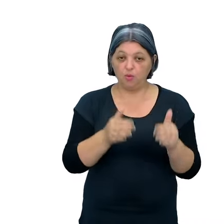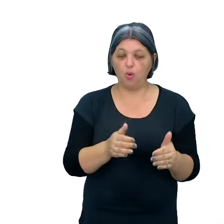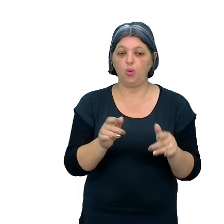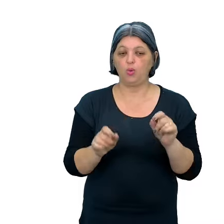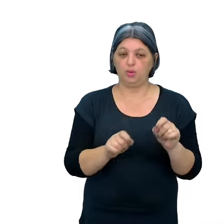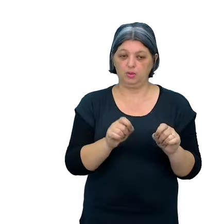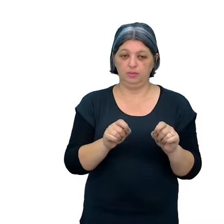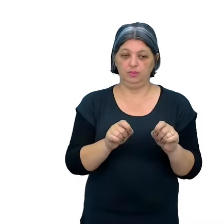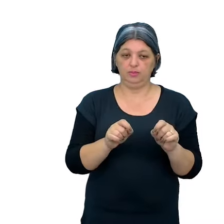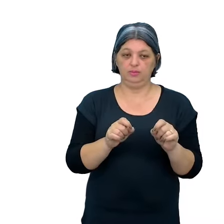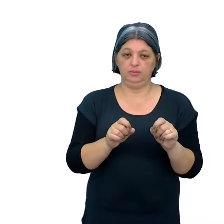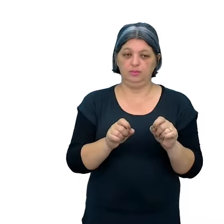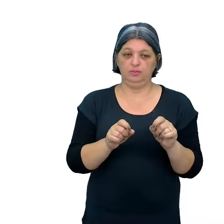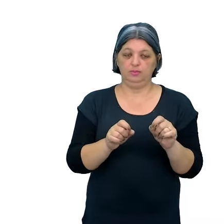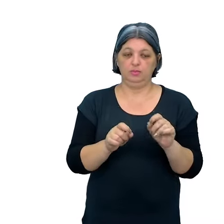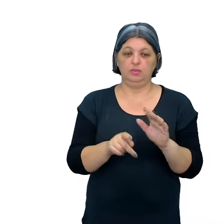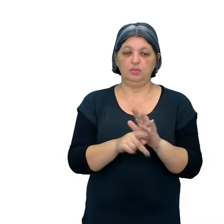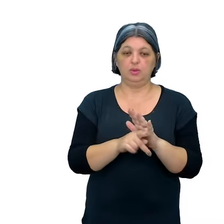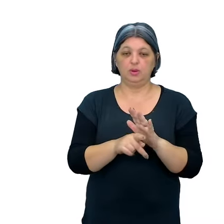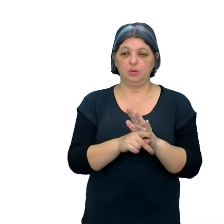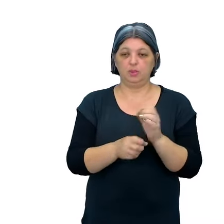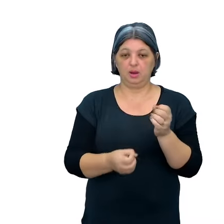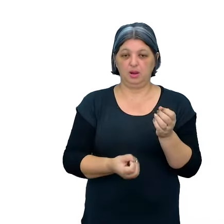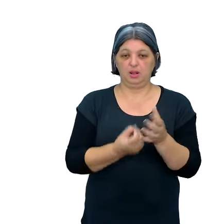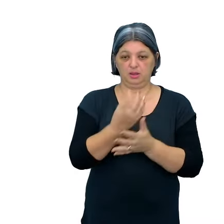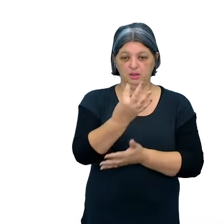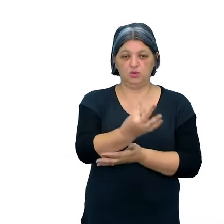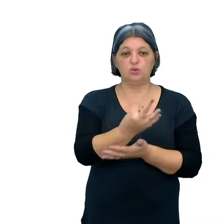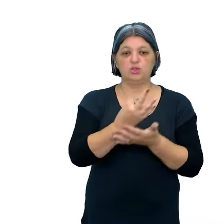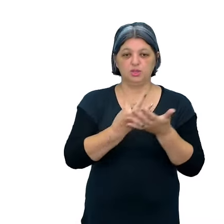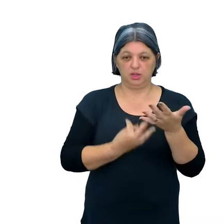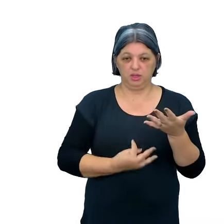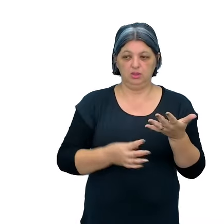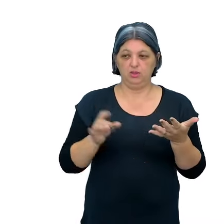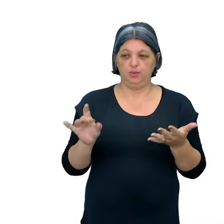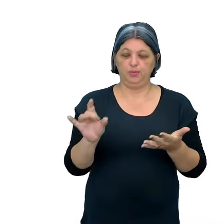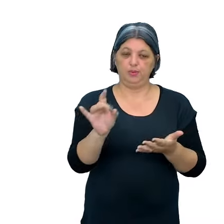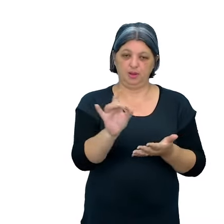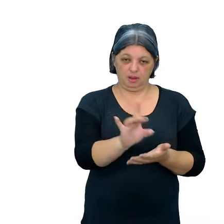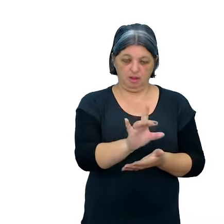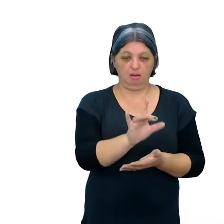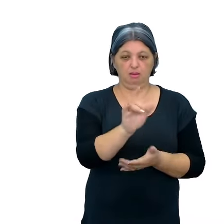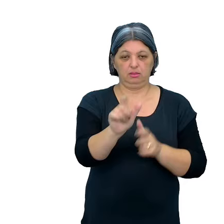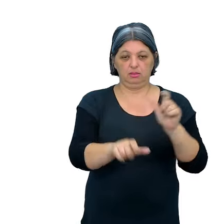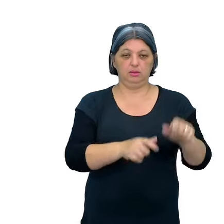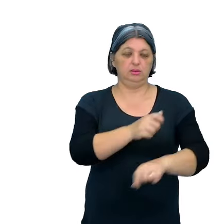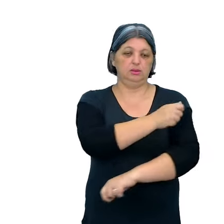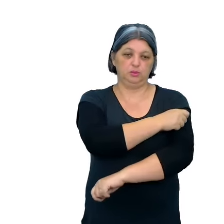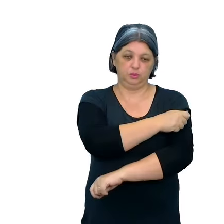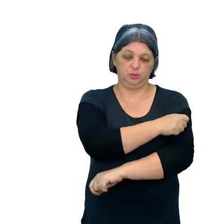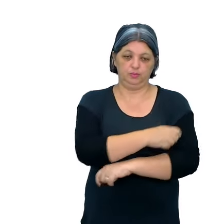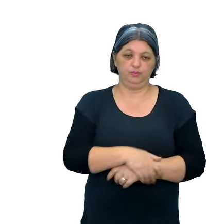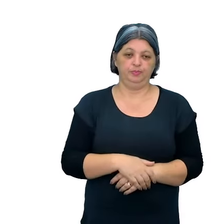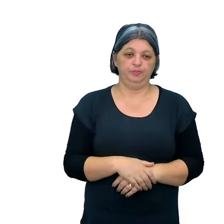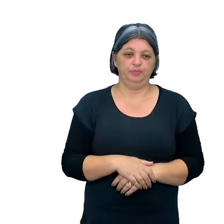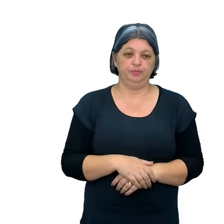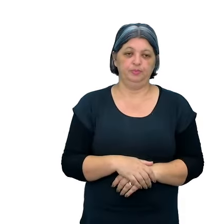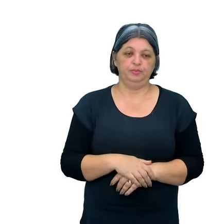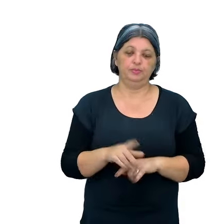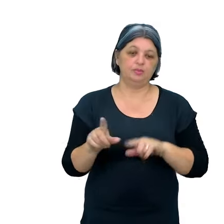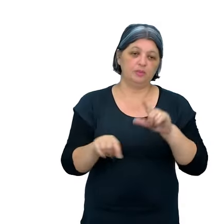de texto pelos estudantes, né? Então, não serão selecionados todos